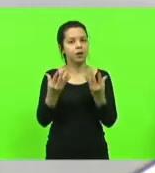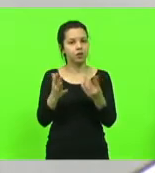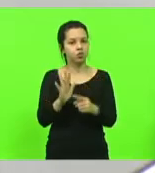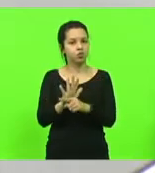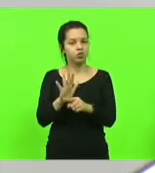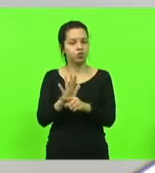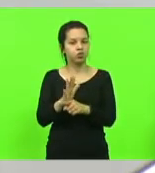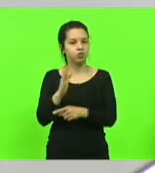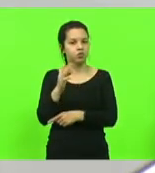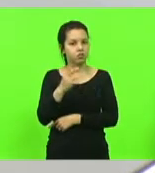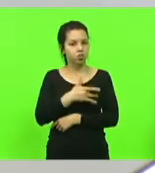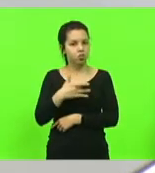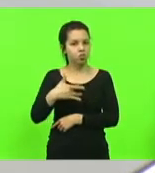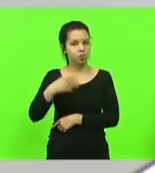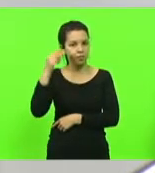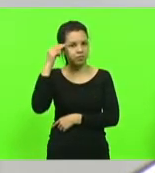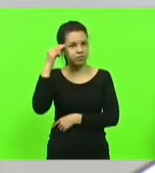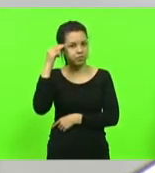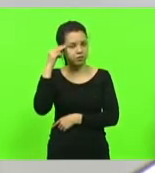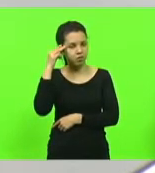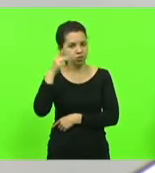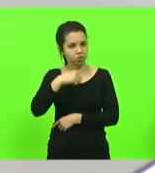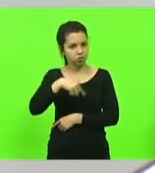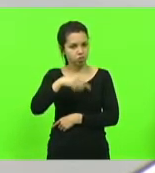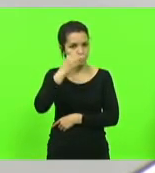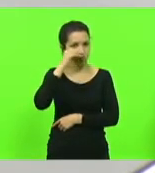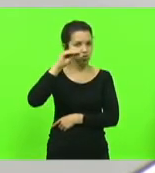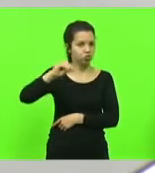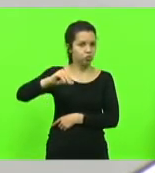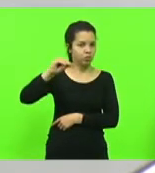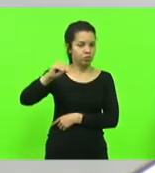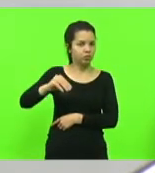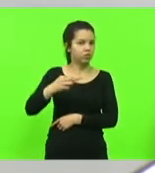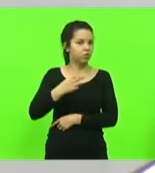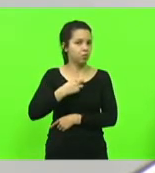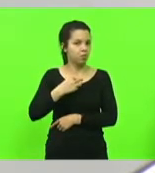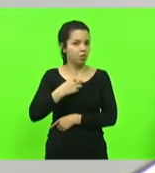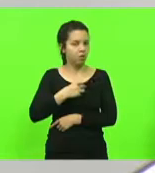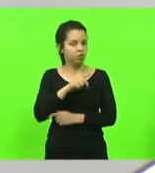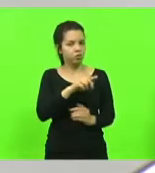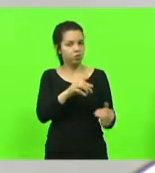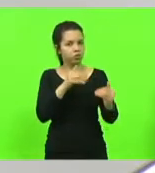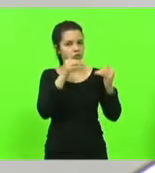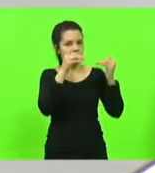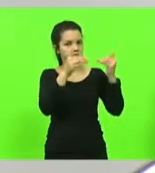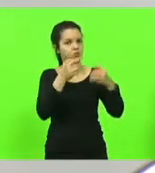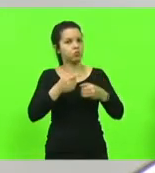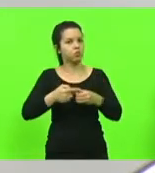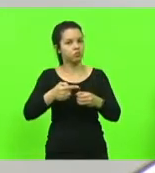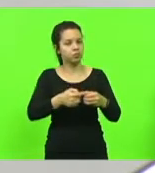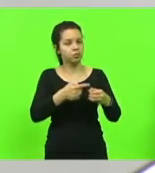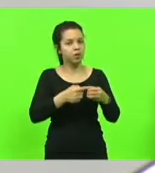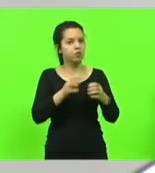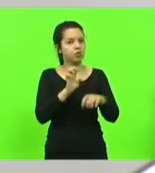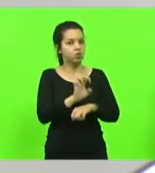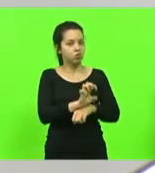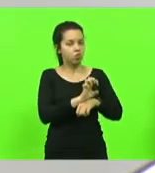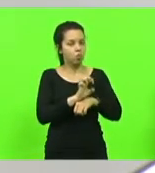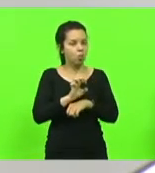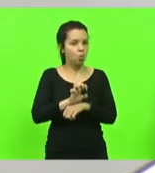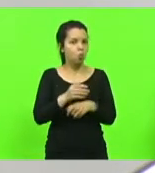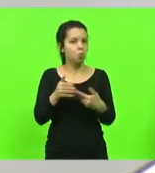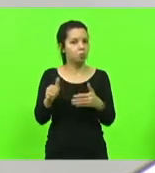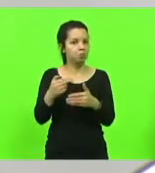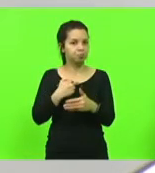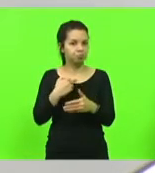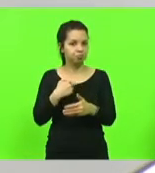não pode ser ignorado pelas autoridades municipais e estaduais. A Organização Mundial